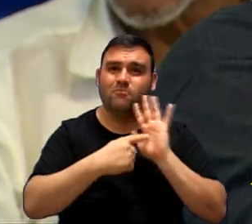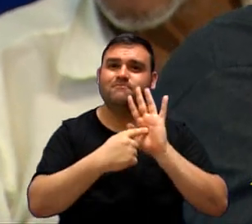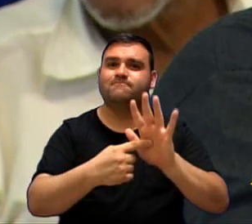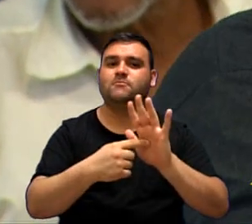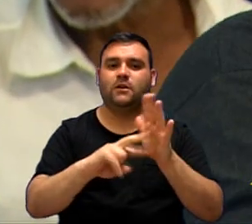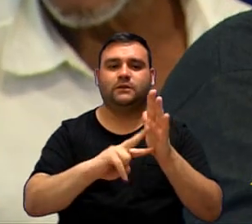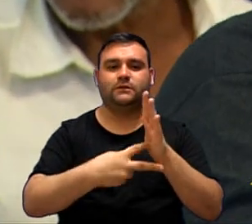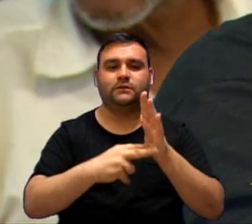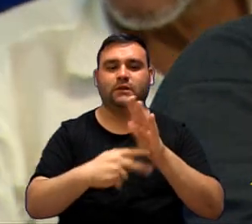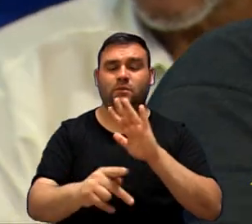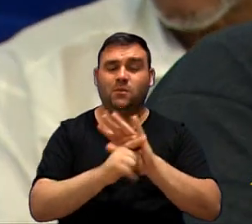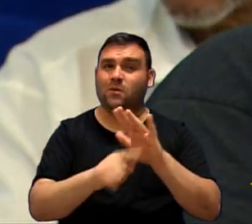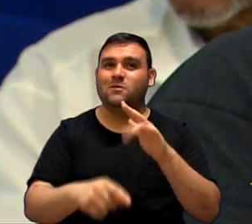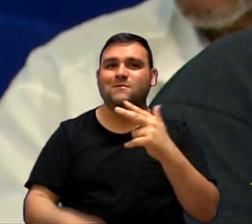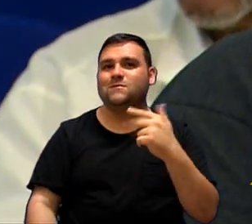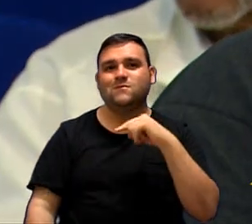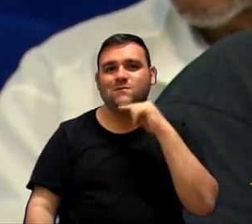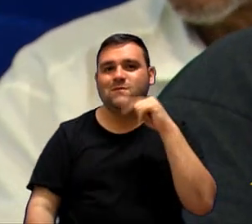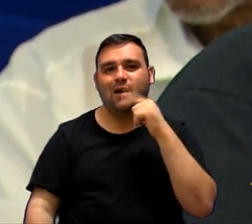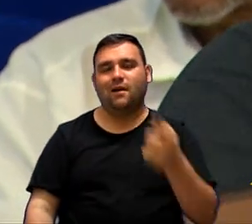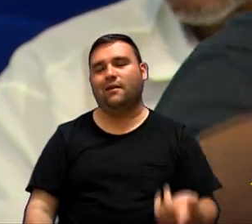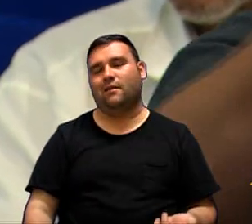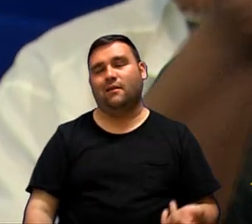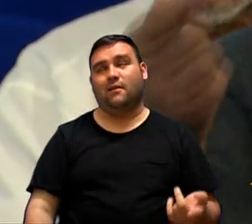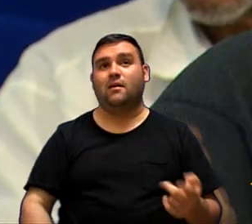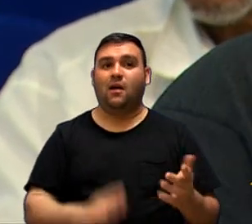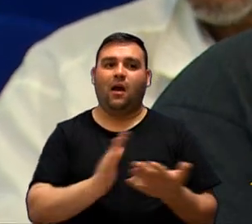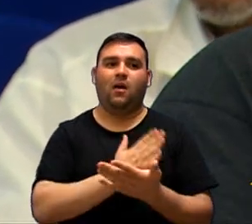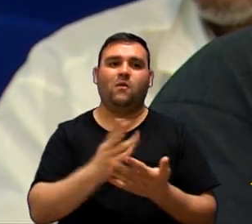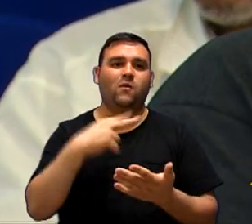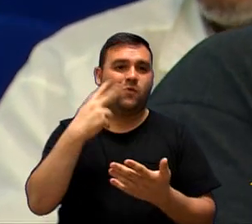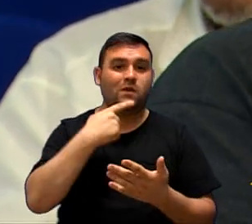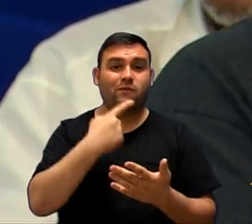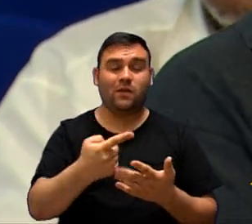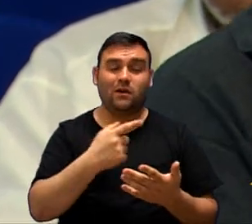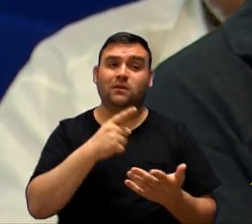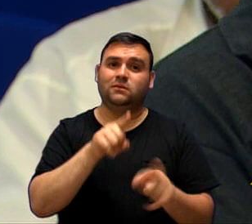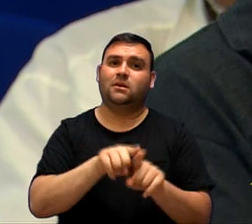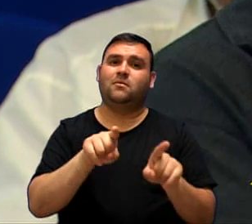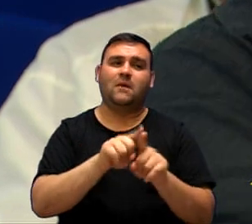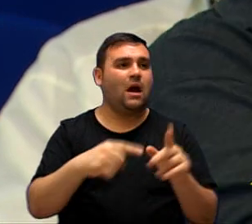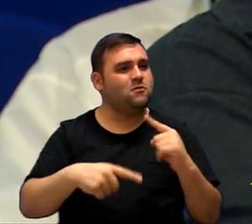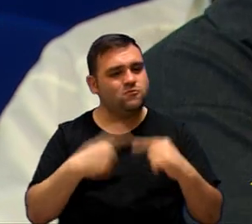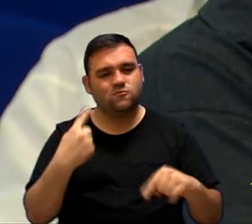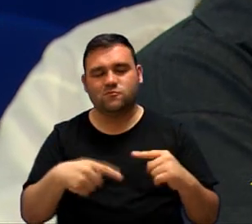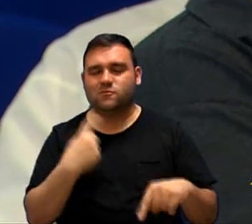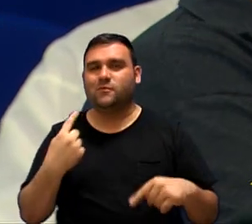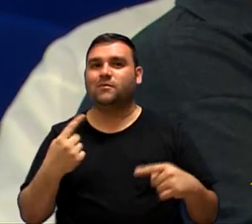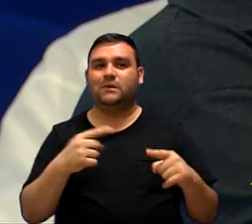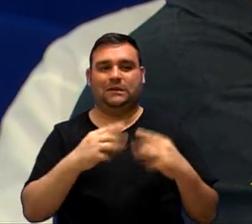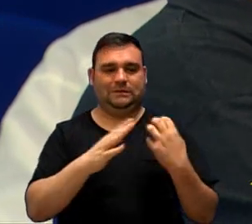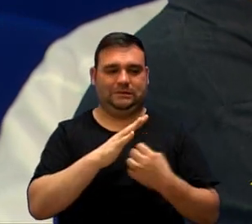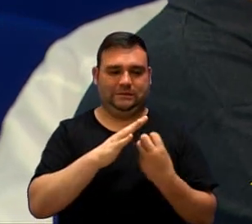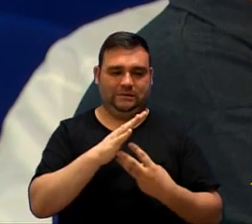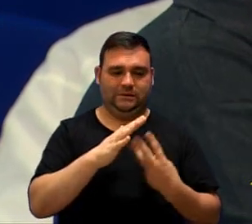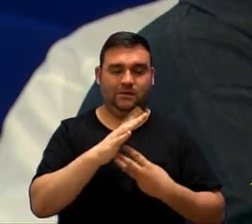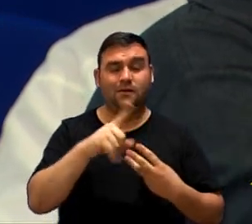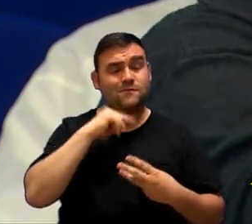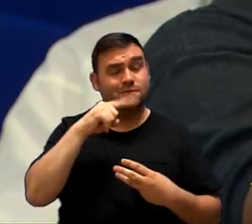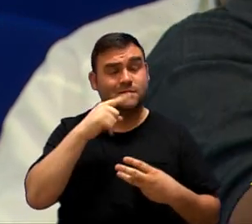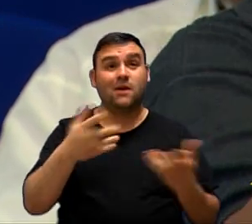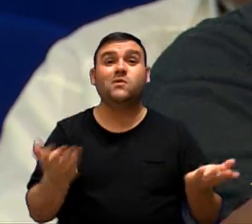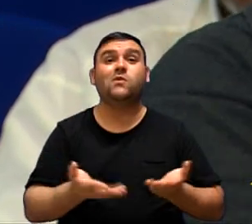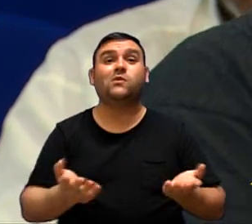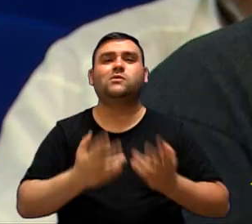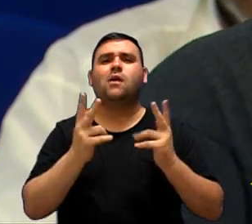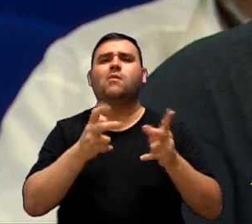apontado pelo sindicato, que não daria certo. Alguns vereadores aqui disseram o mesmo, que a terceirização não daria certo, e